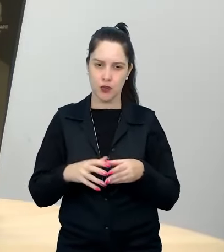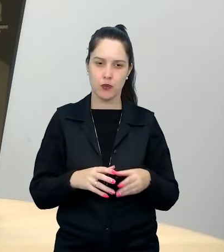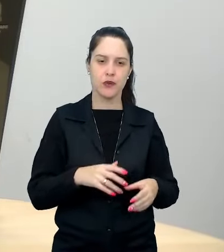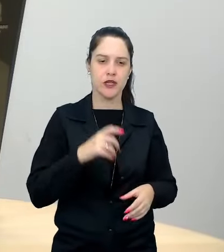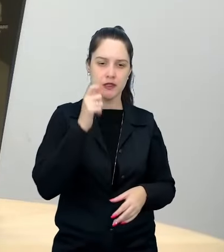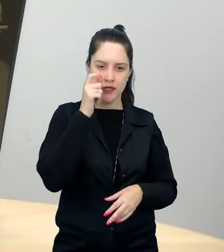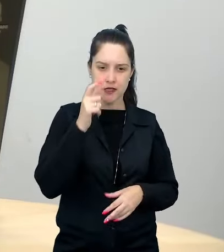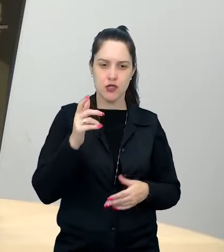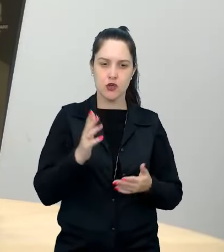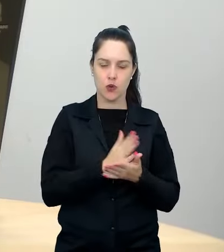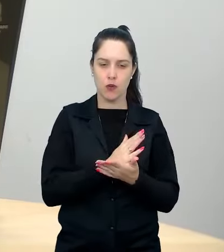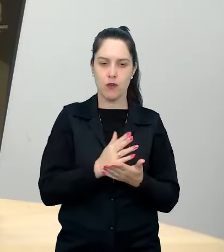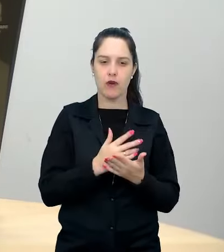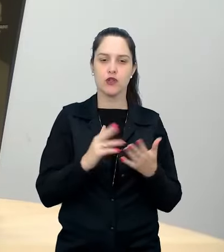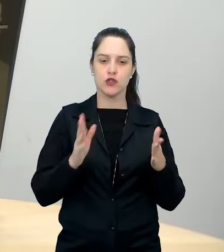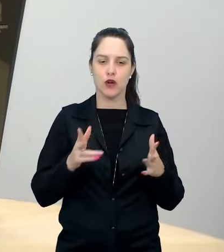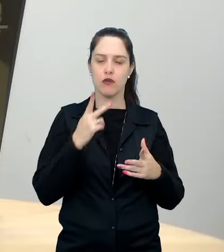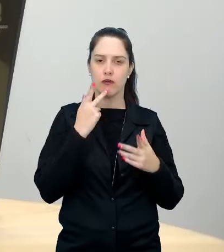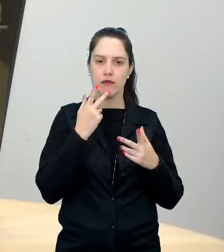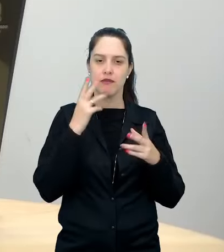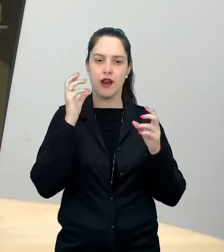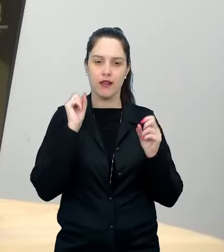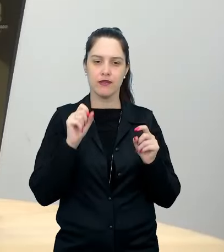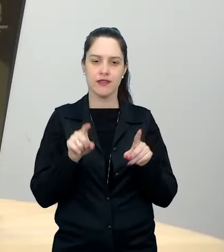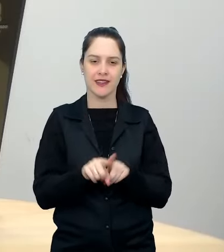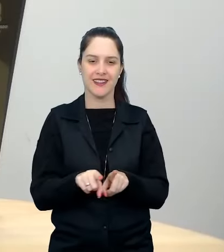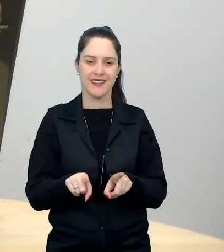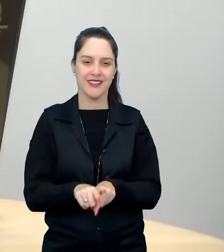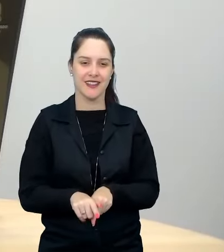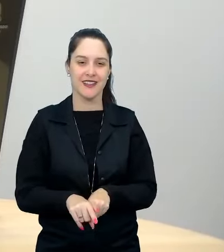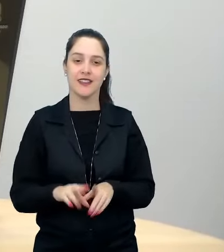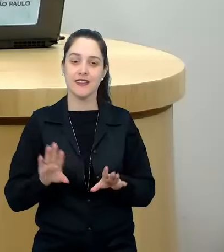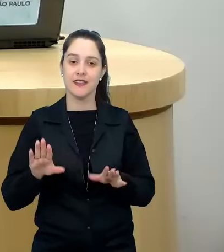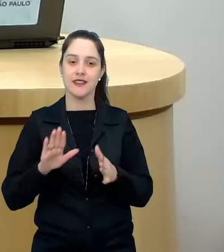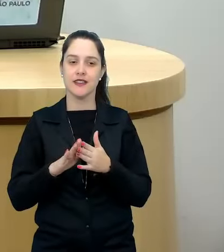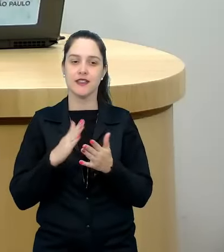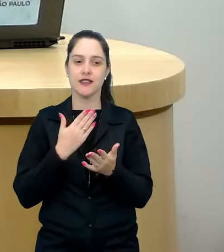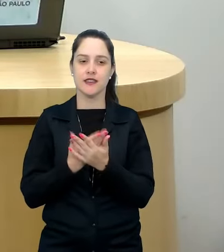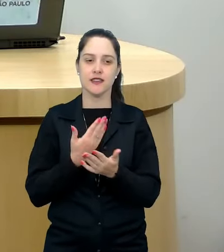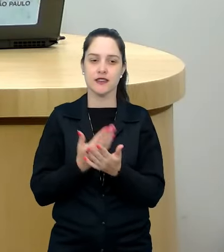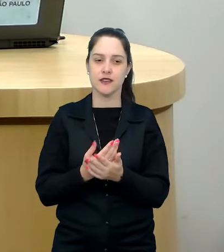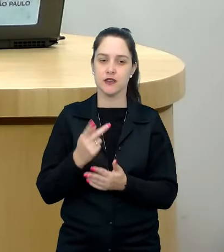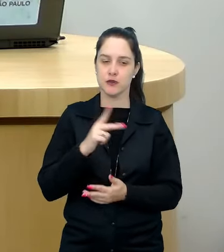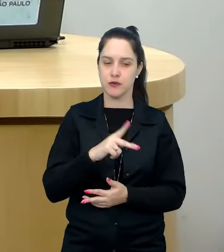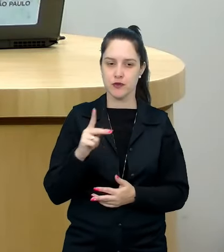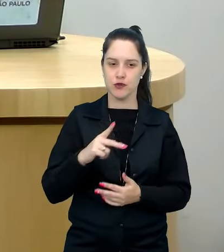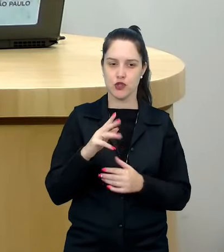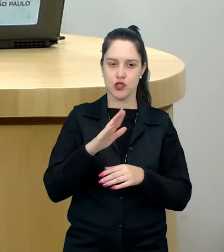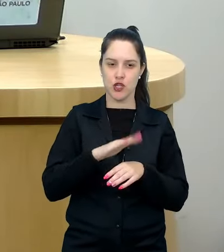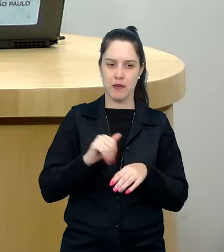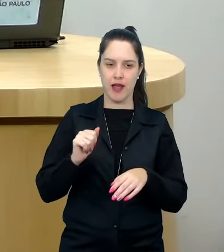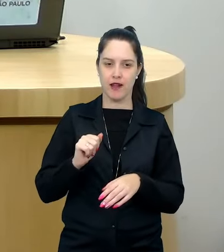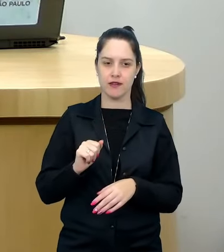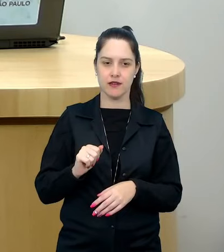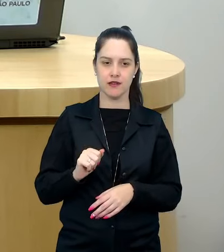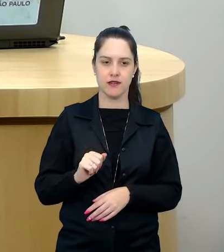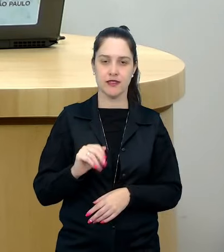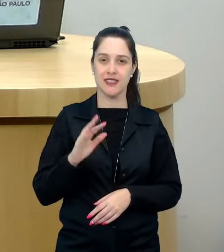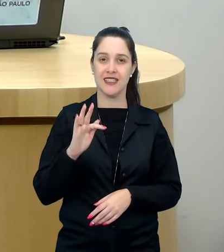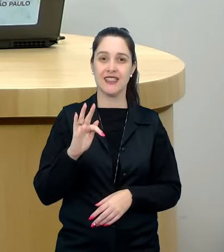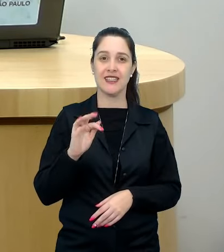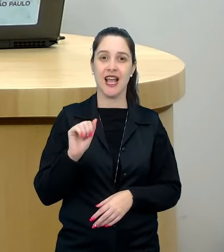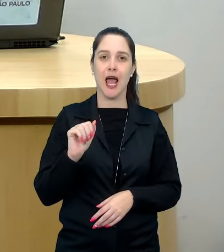algumas coisas que os professores já fazem. Eu já lembrei da época que eu estava na escola, que a professora fazia chamada de